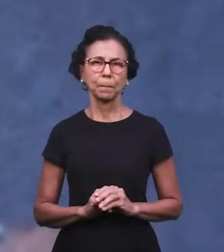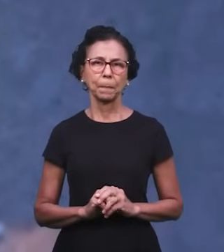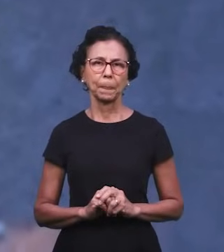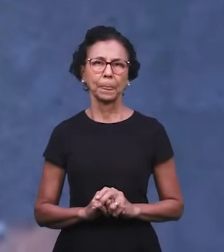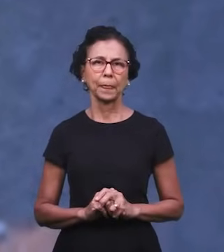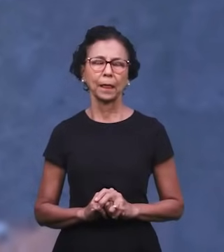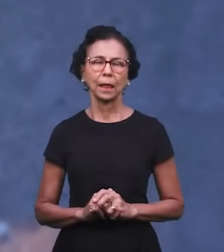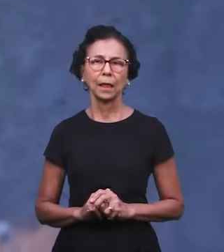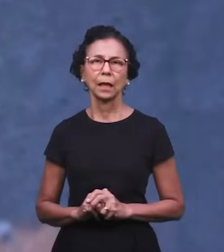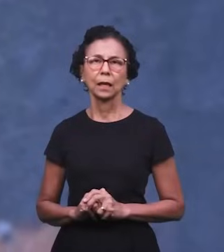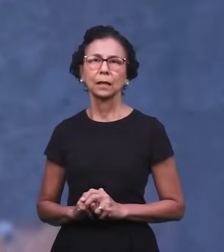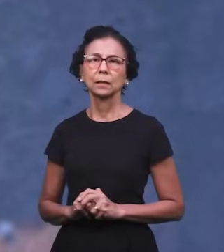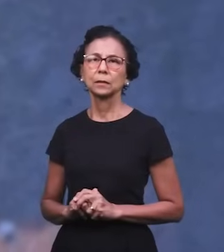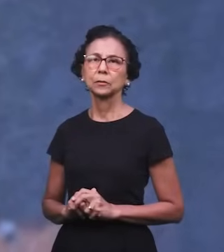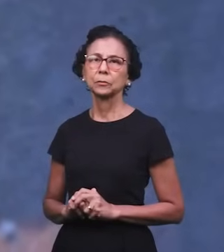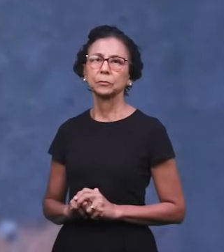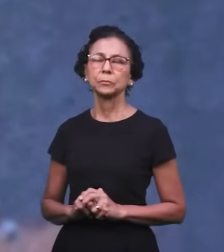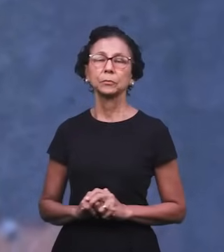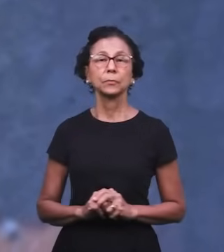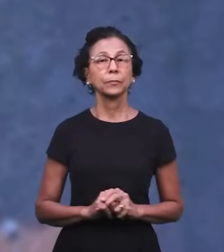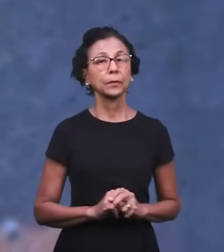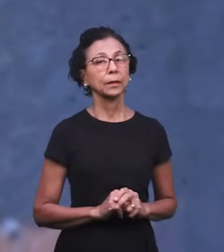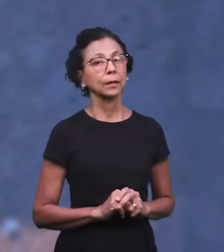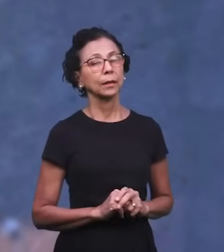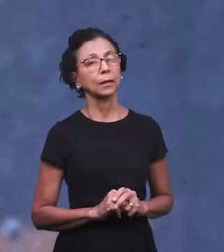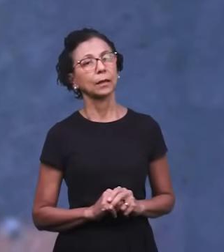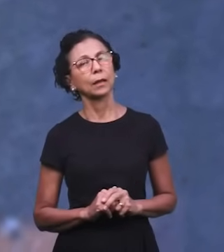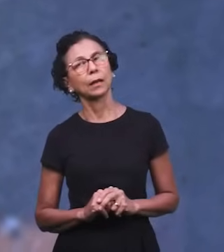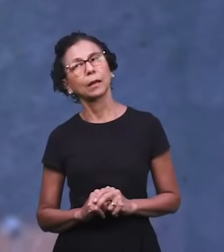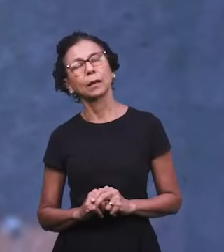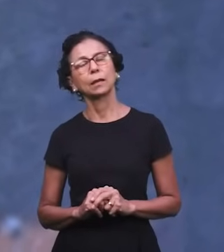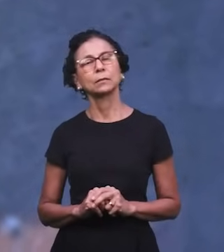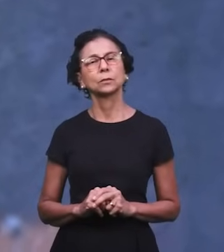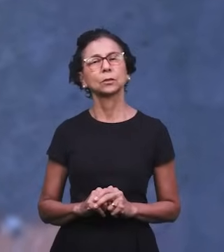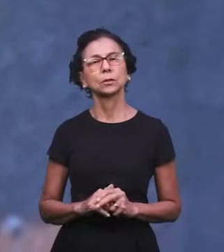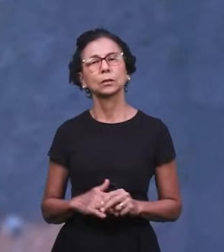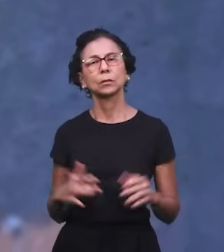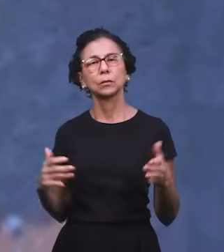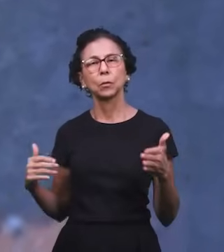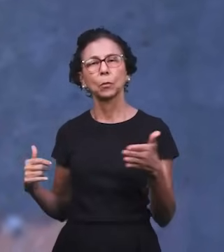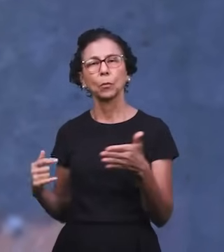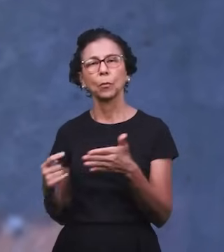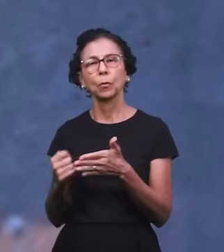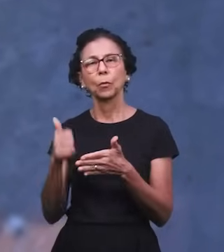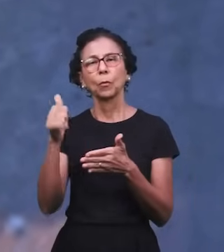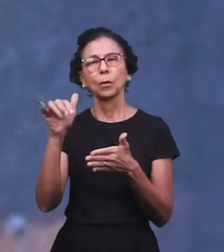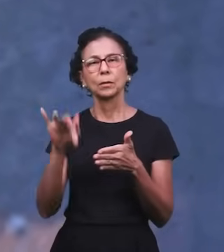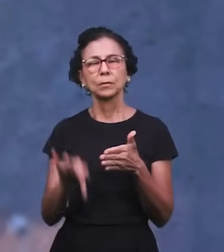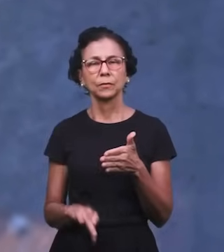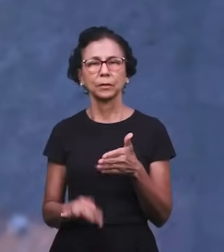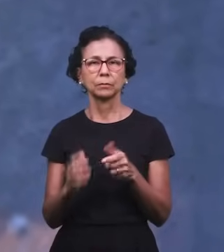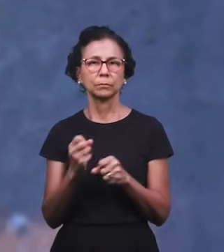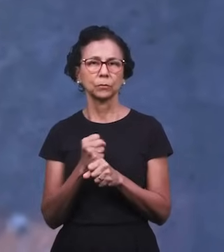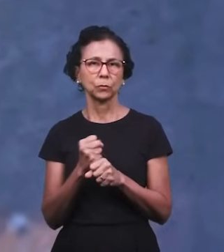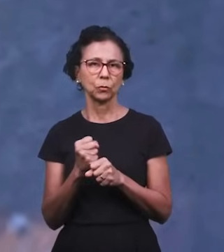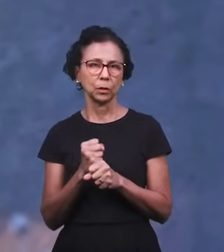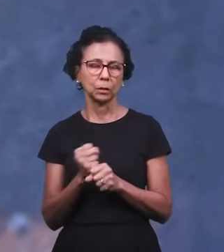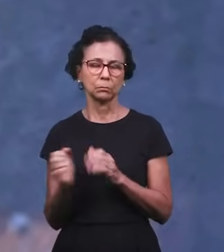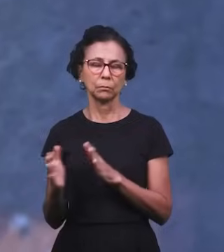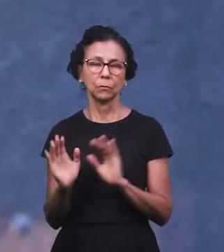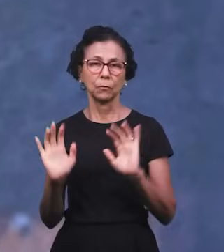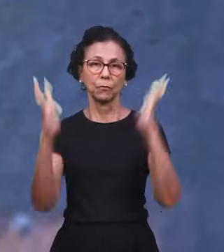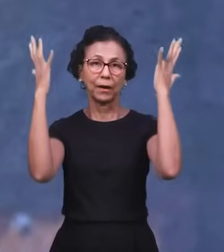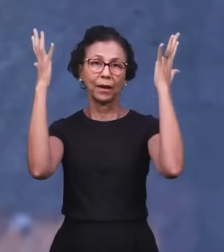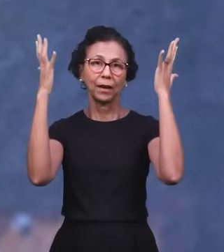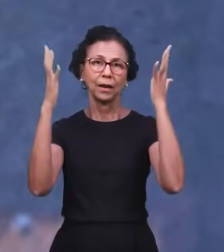de festas. Então, eu sei que na sua cidade, no seu bairro, você vai a um shopping center, tudo hoje e